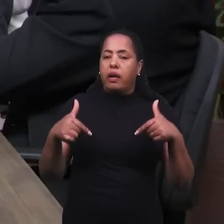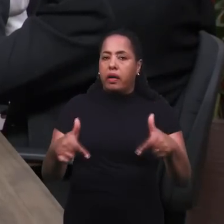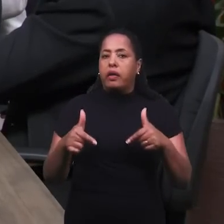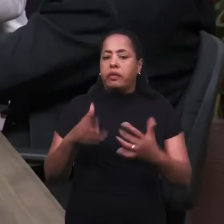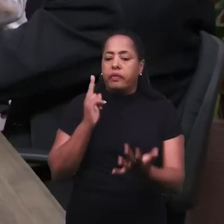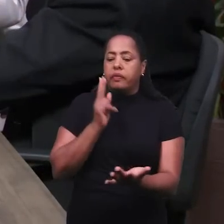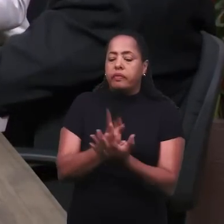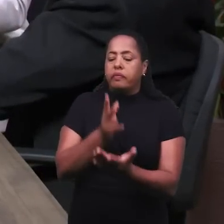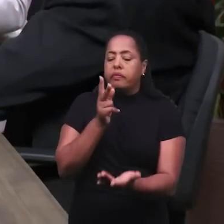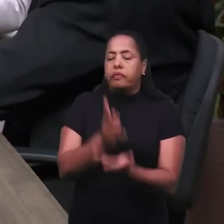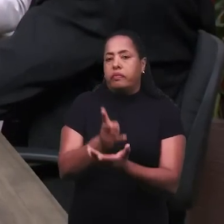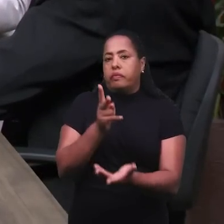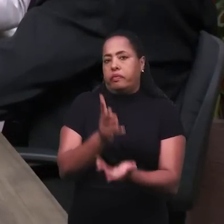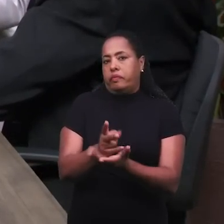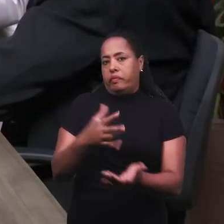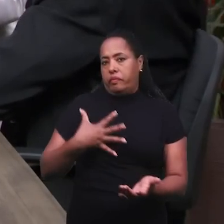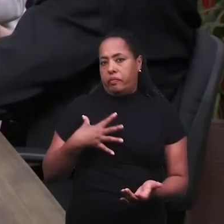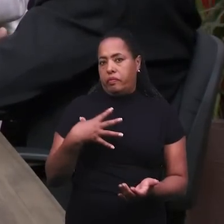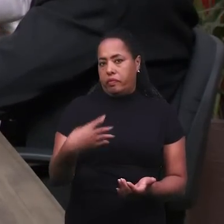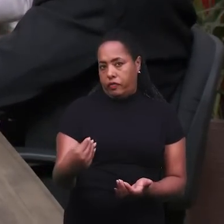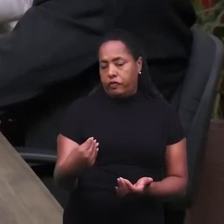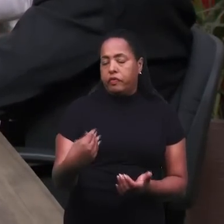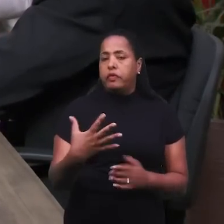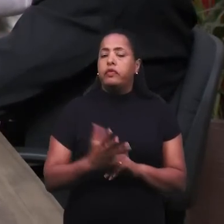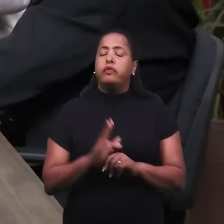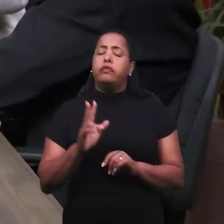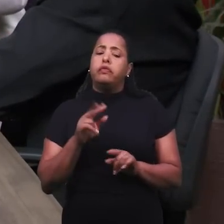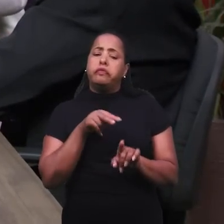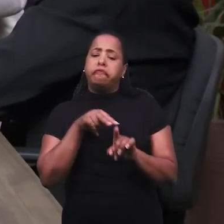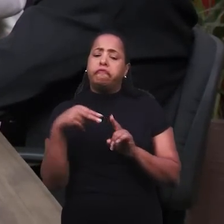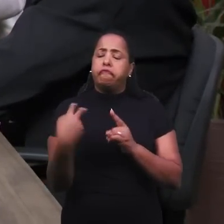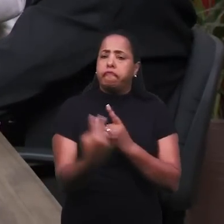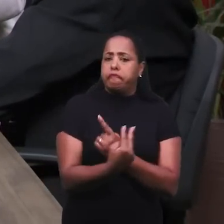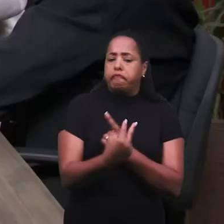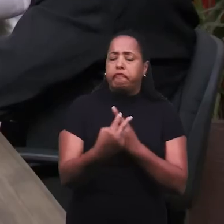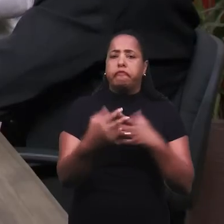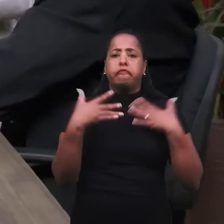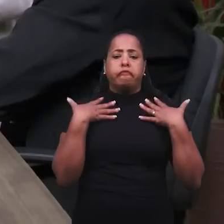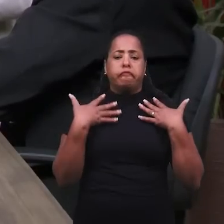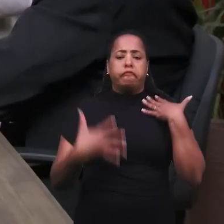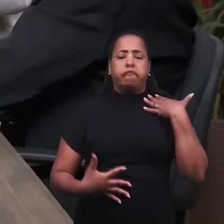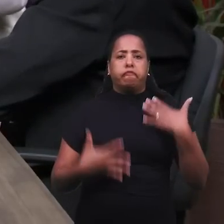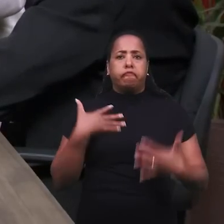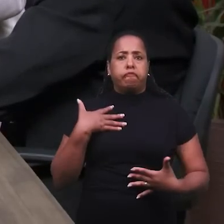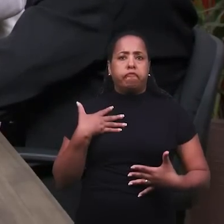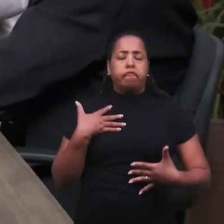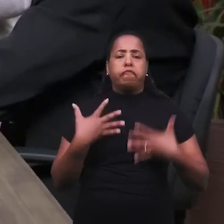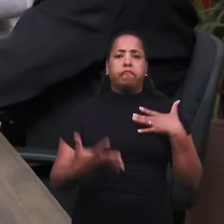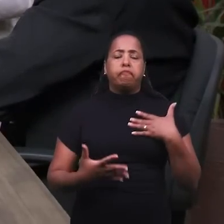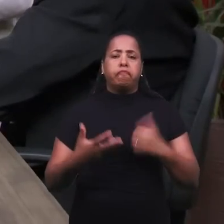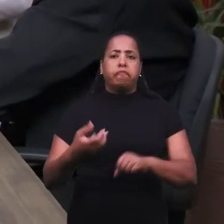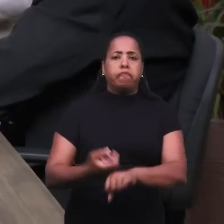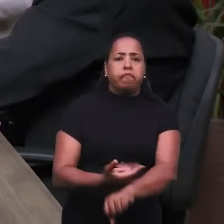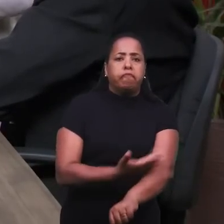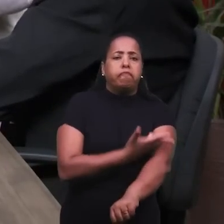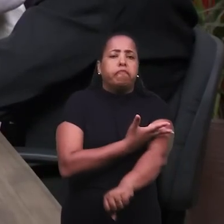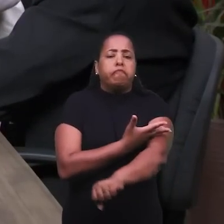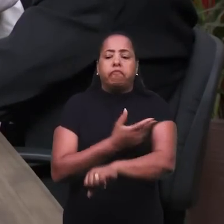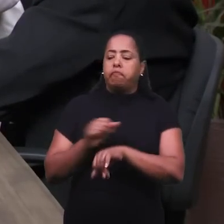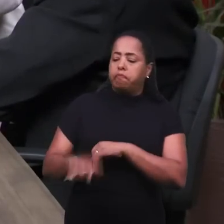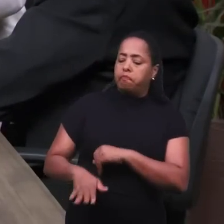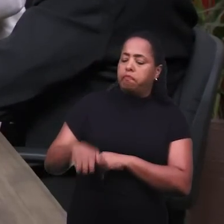de preservação do seu filho, né? Seja do ponto de vista físico, emocional, no